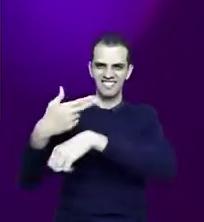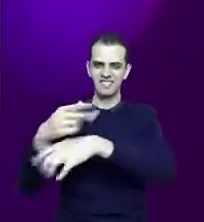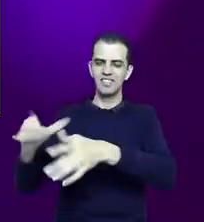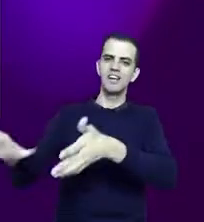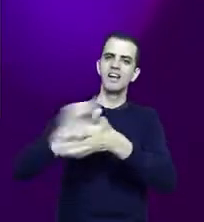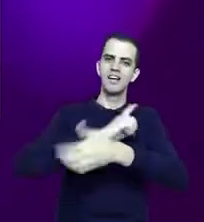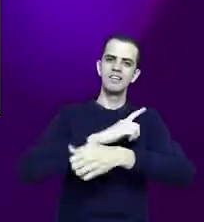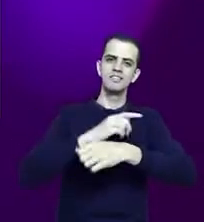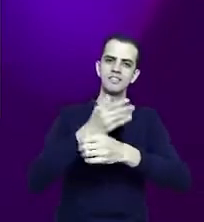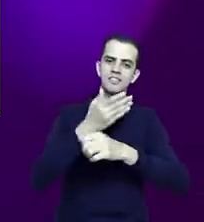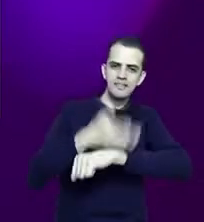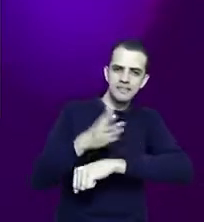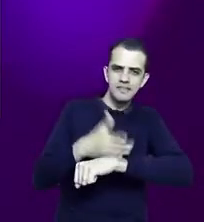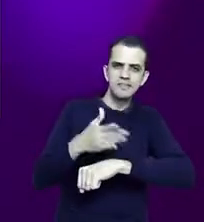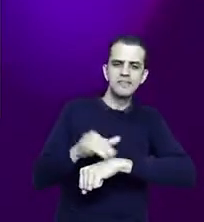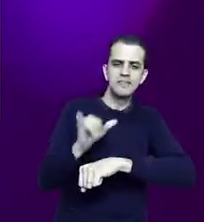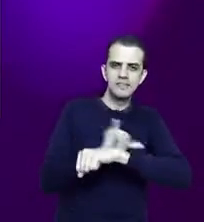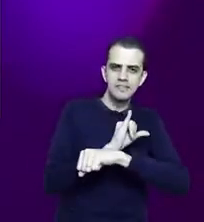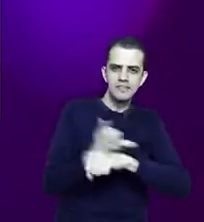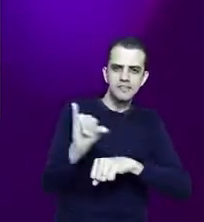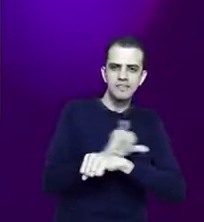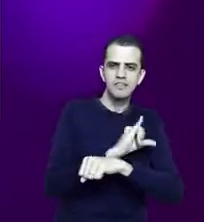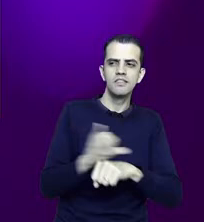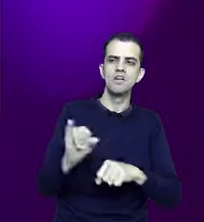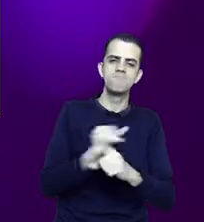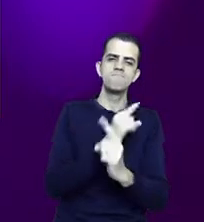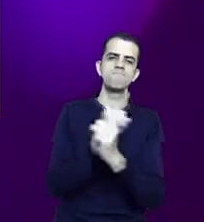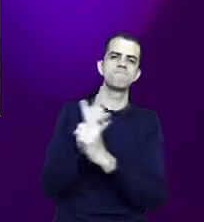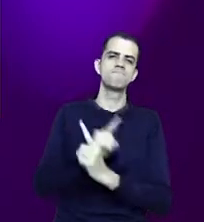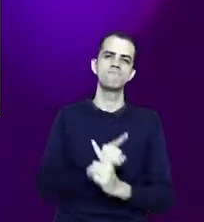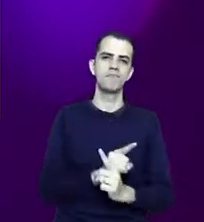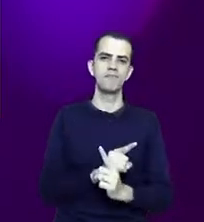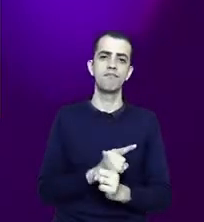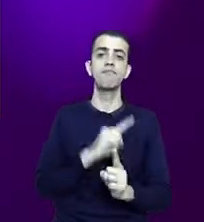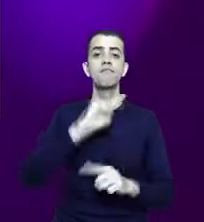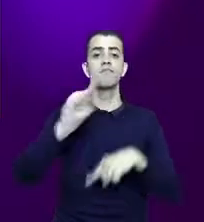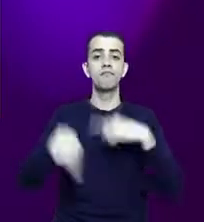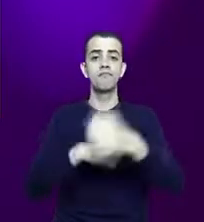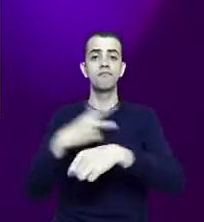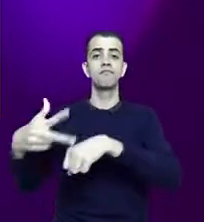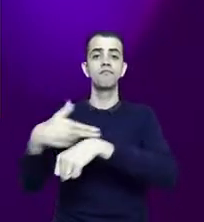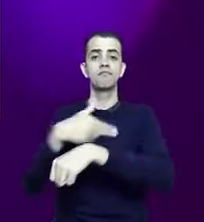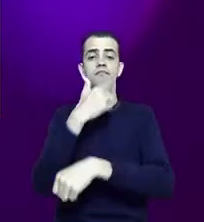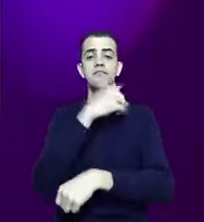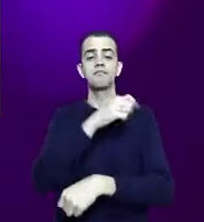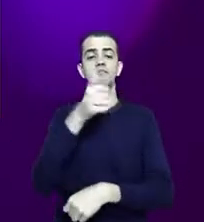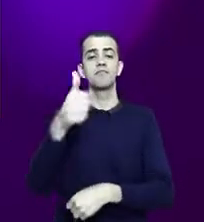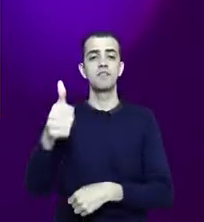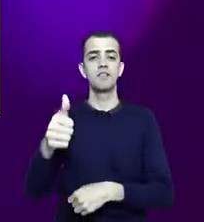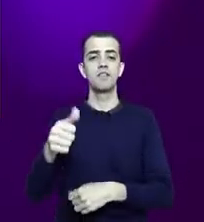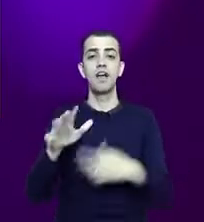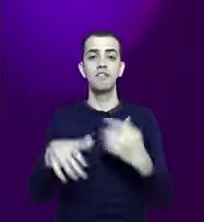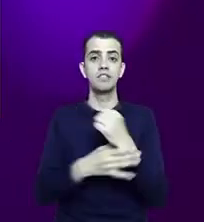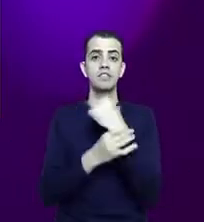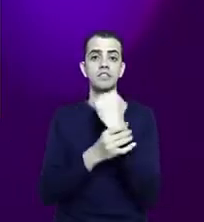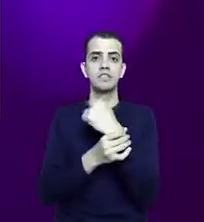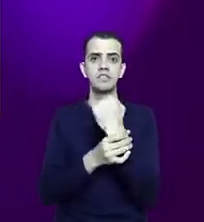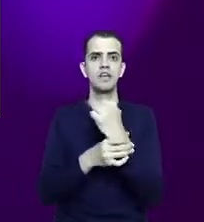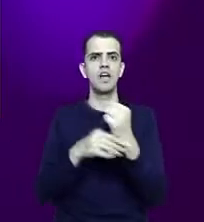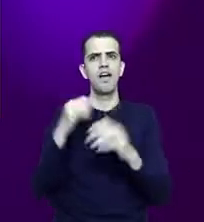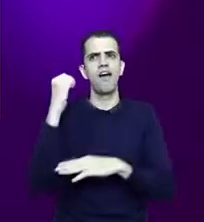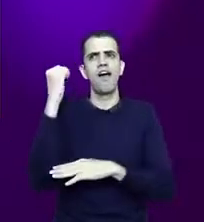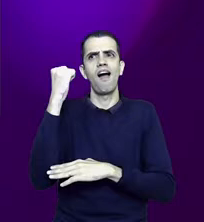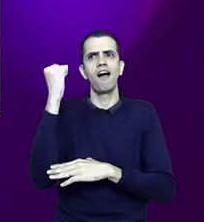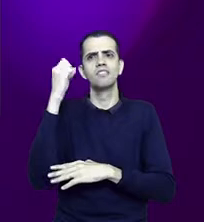com prototipagem se mostrou bastante útil, né? Então a gente percebeu que mesmo as deformidades articulares, que são deformidades aí